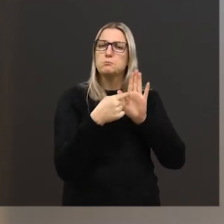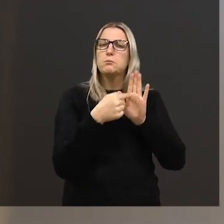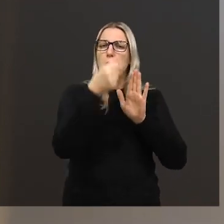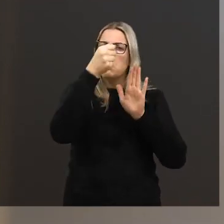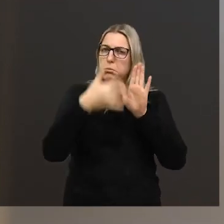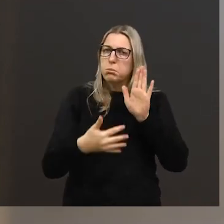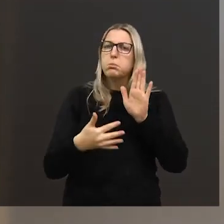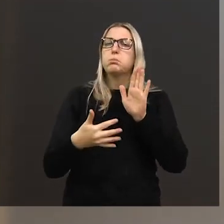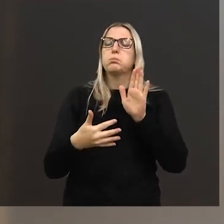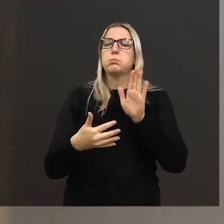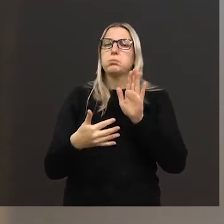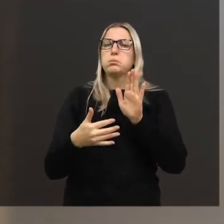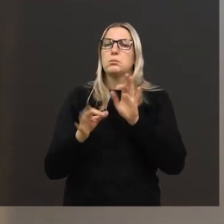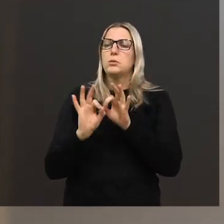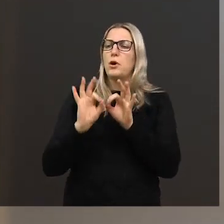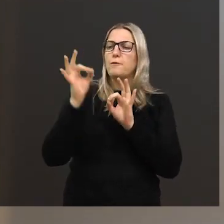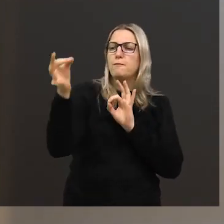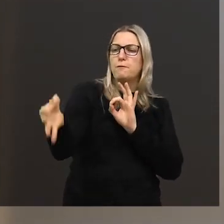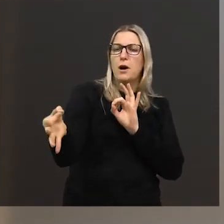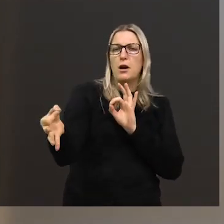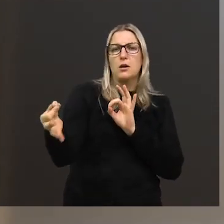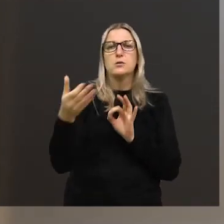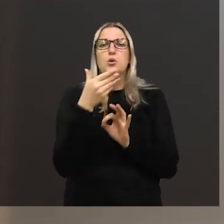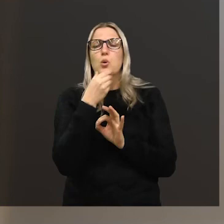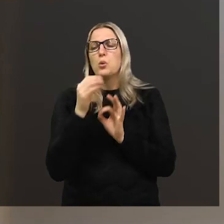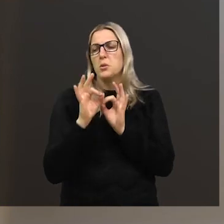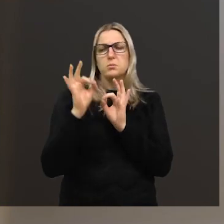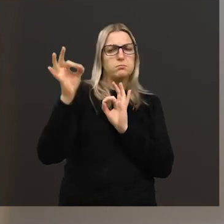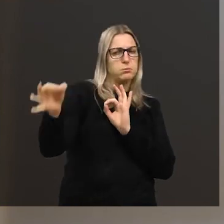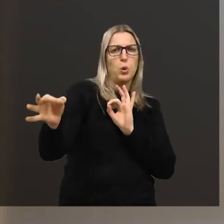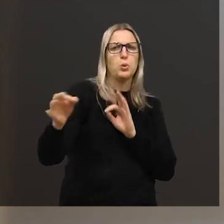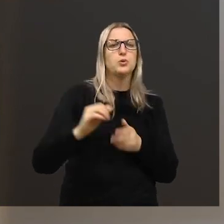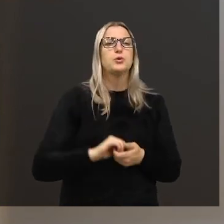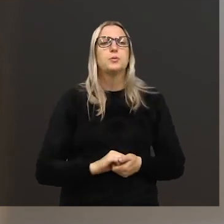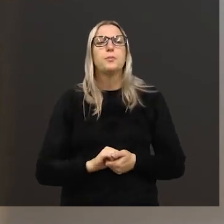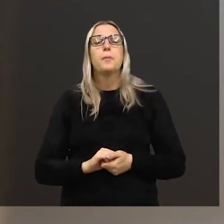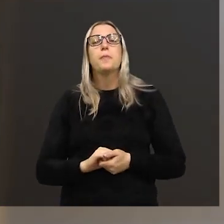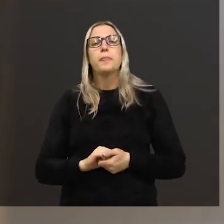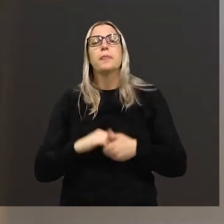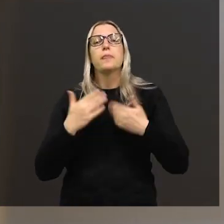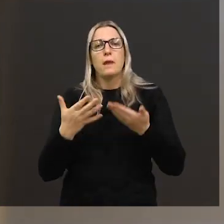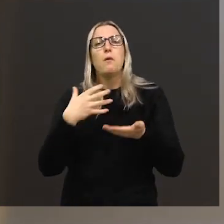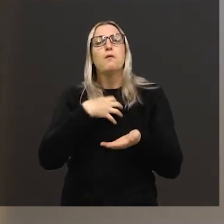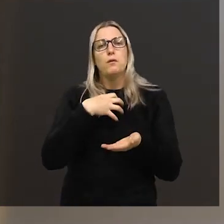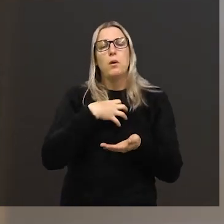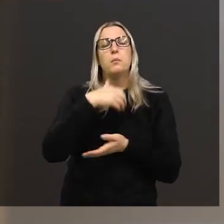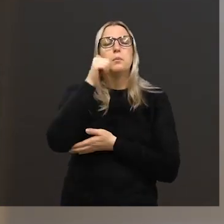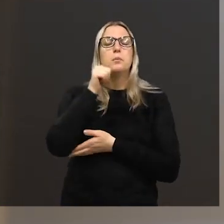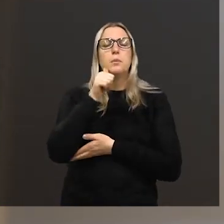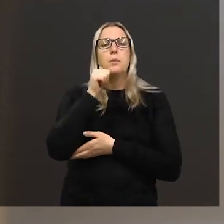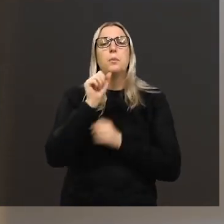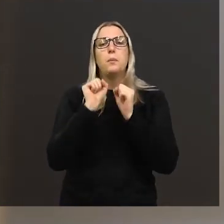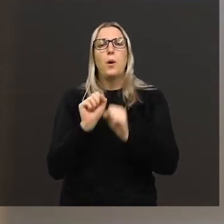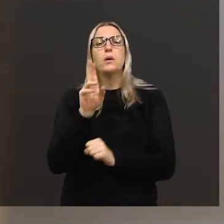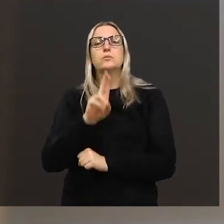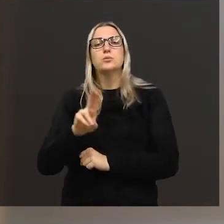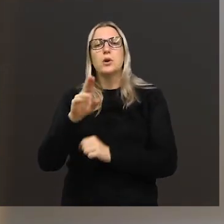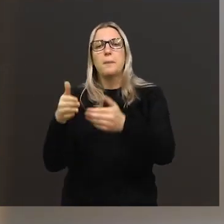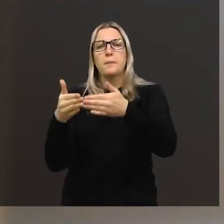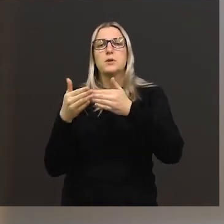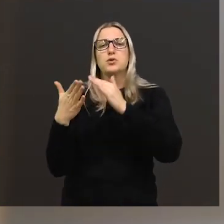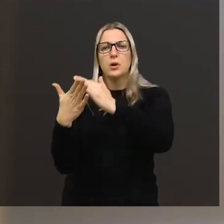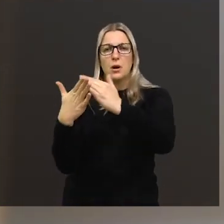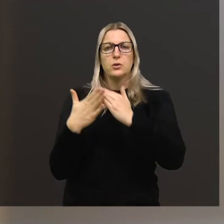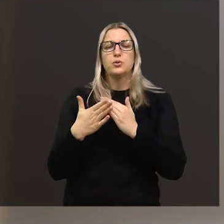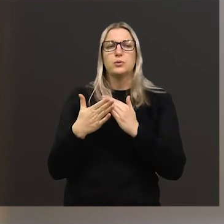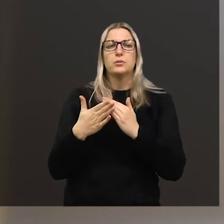então, que a lei estabelece, a Lei Maria da Penha, para que afaste esse agressor de perto dela. Então, essas são as formas